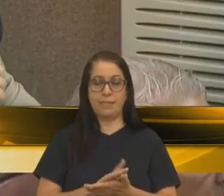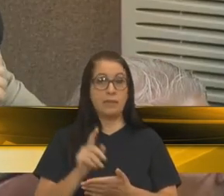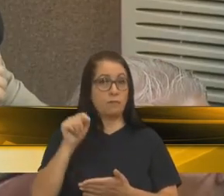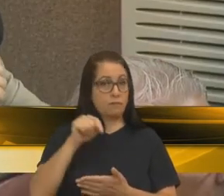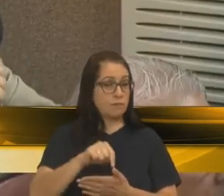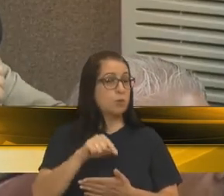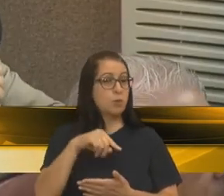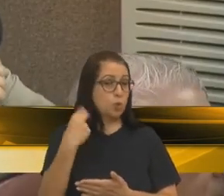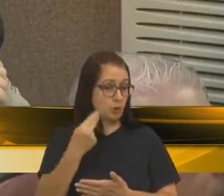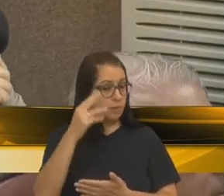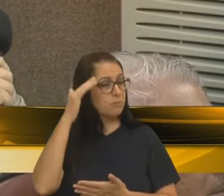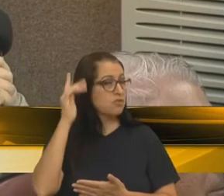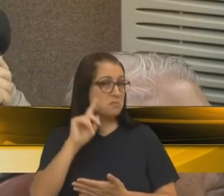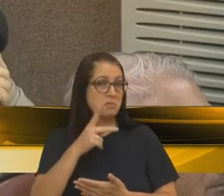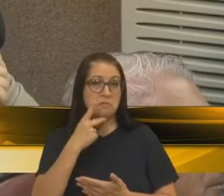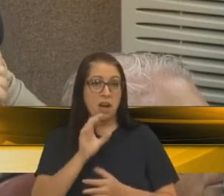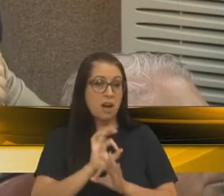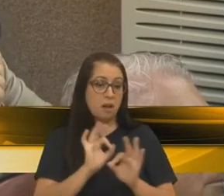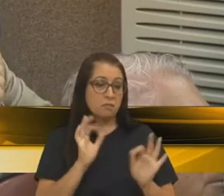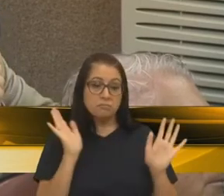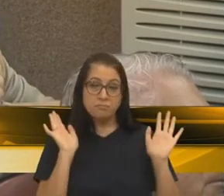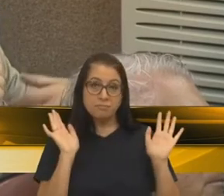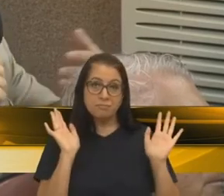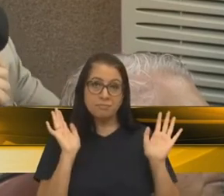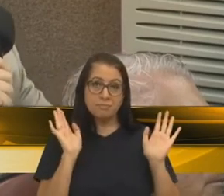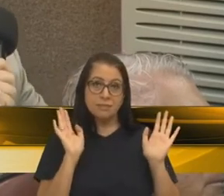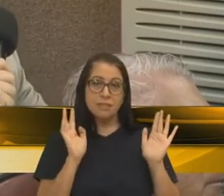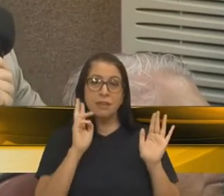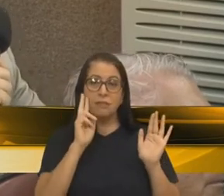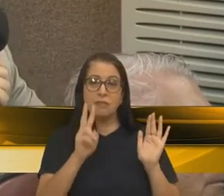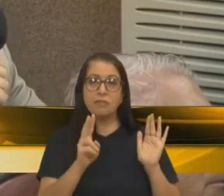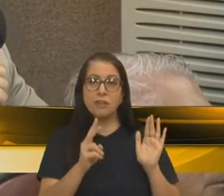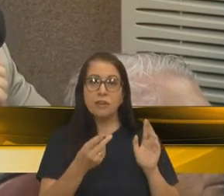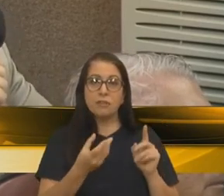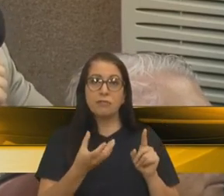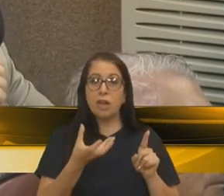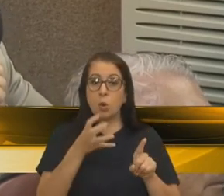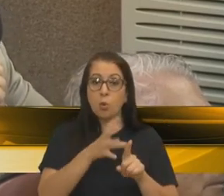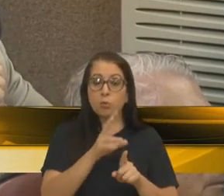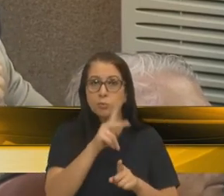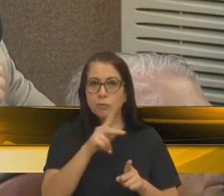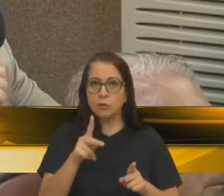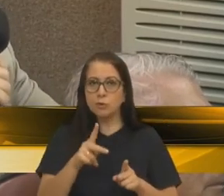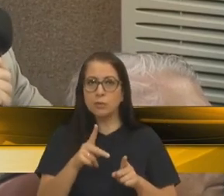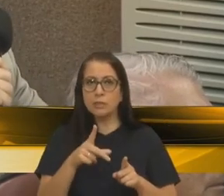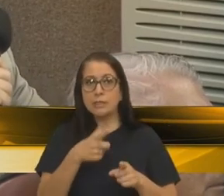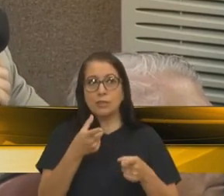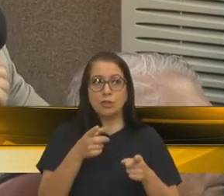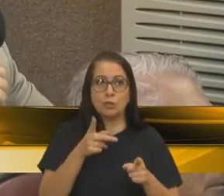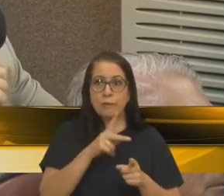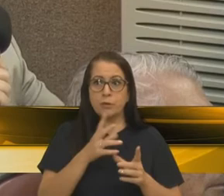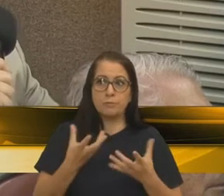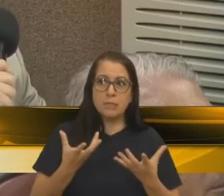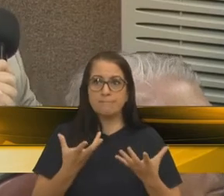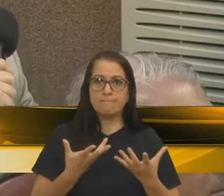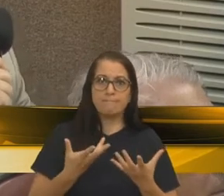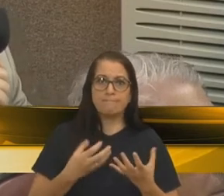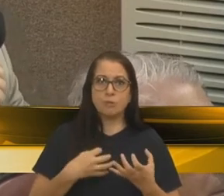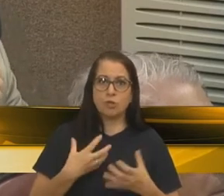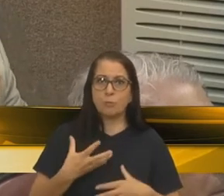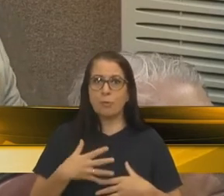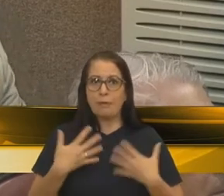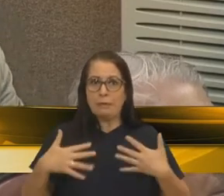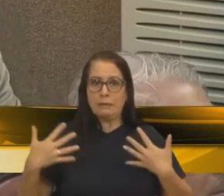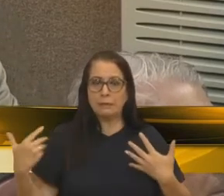gente imaginava. Não diz nada, né? Enfrenta os professores, deixa os professores numa saia justa, constrangidos,